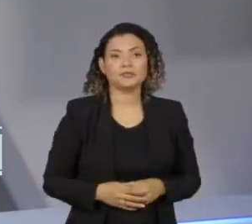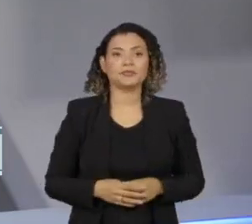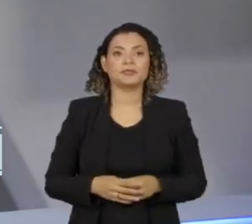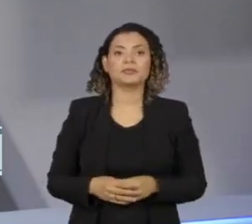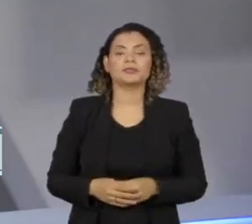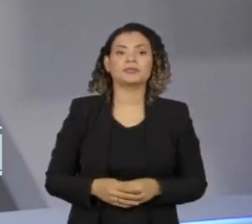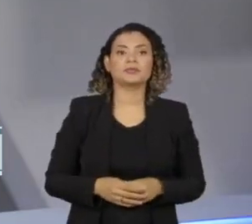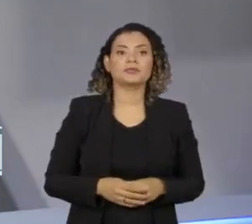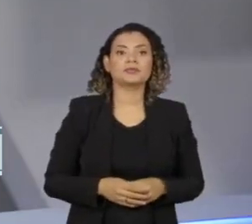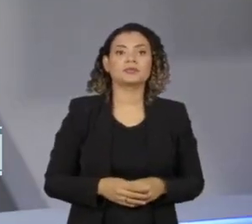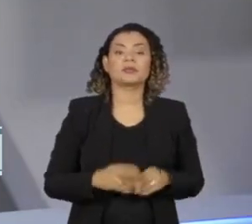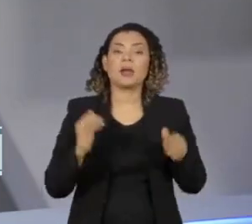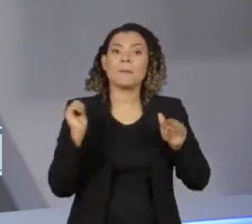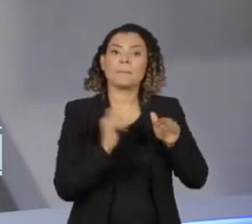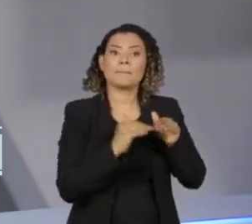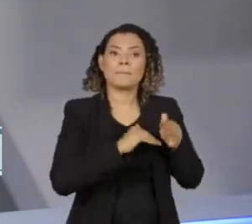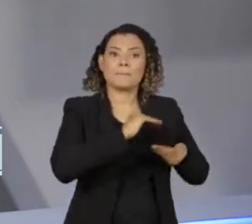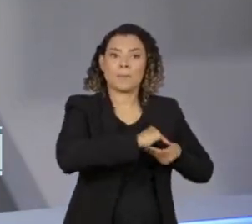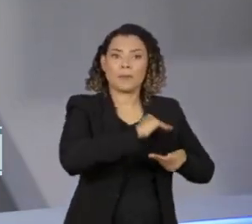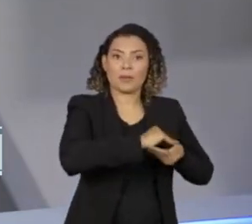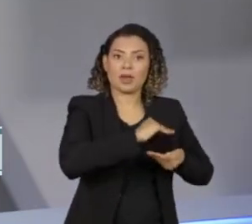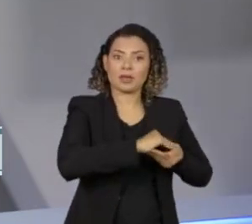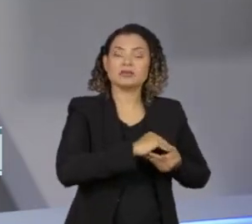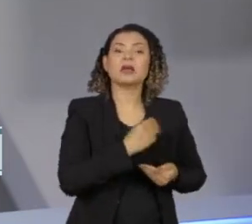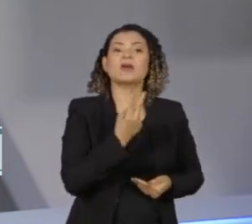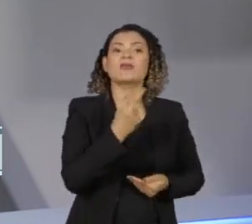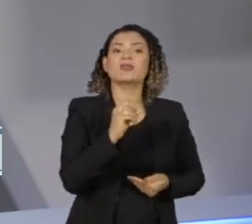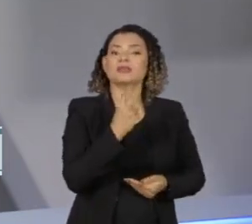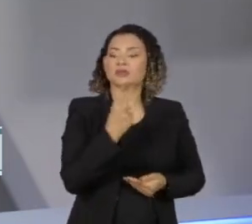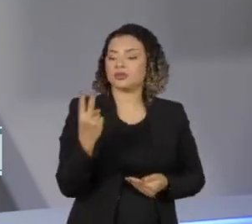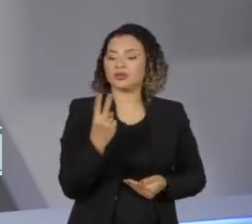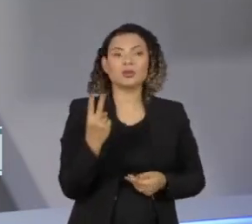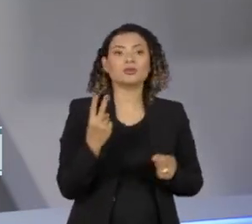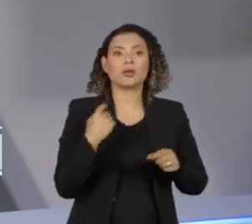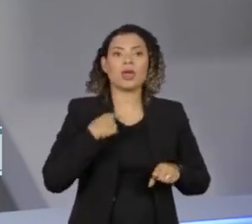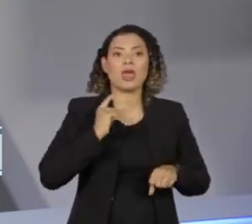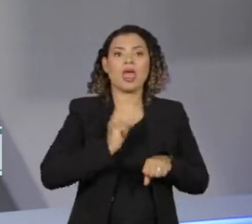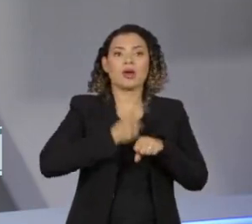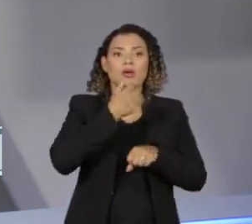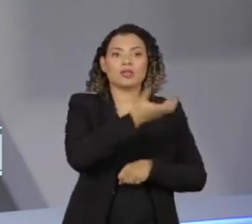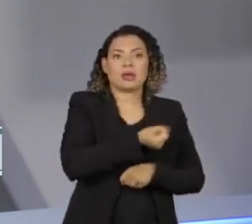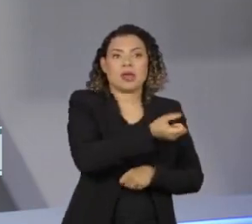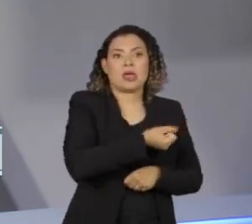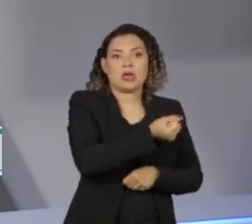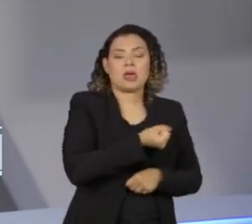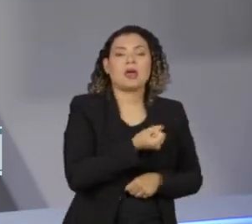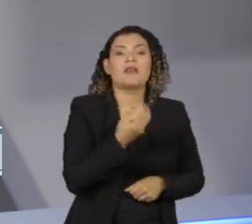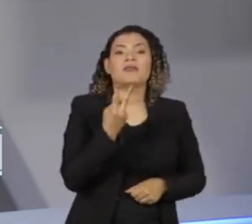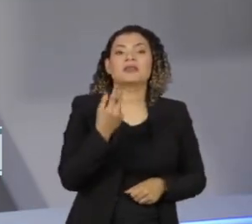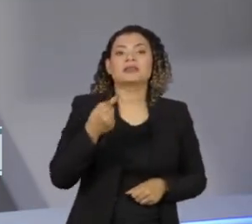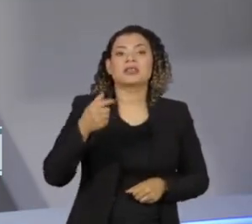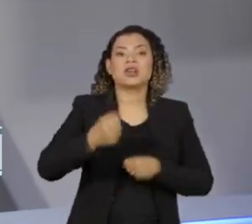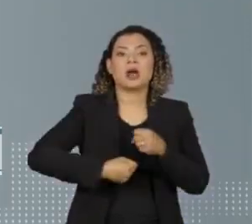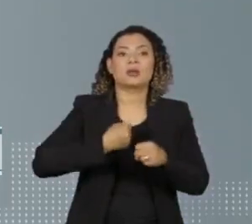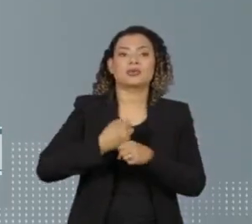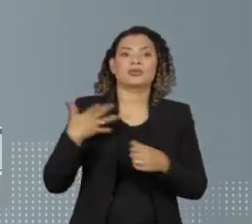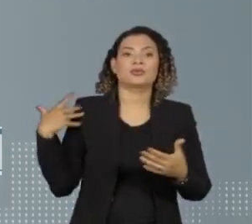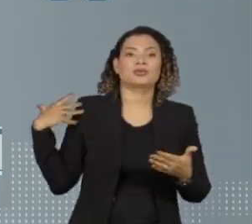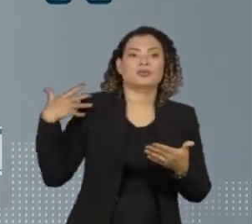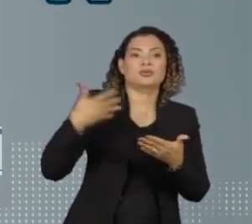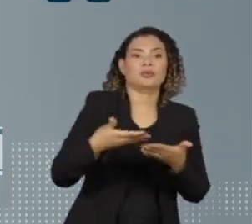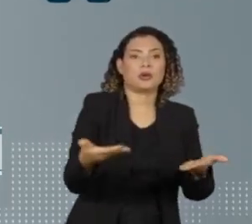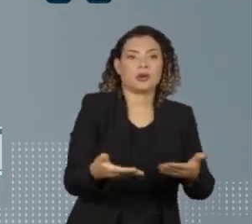a caderneta de poupança fechou 2022 com o recorte de saques em 27 anos